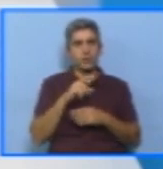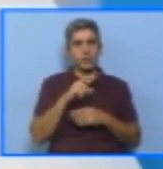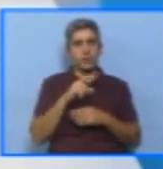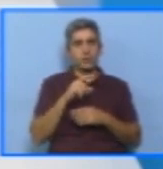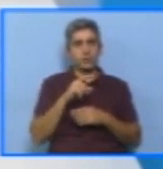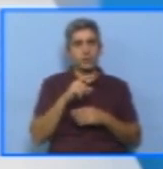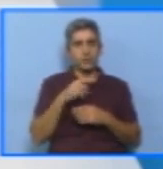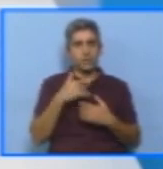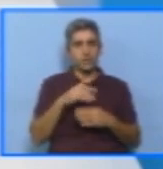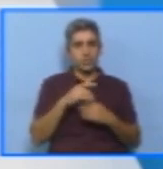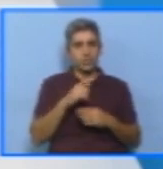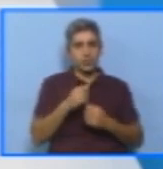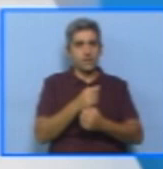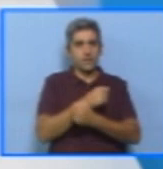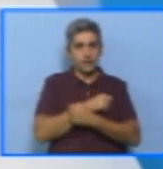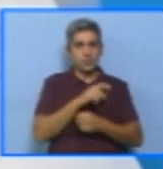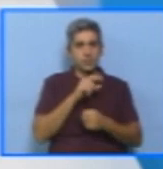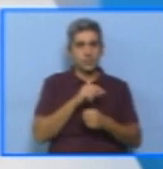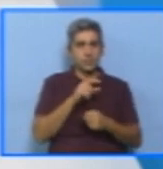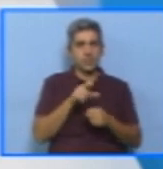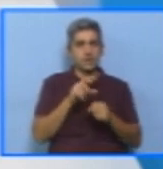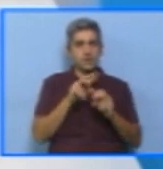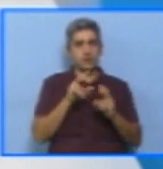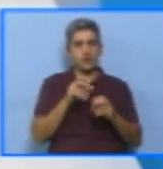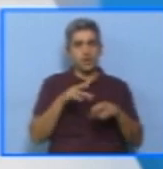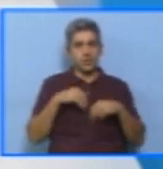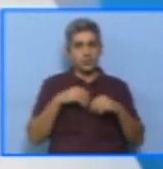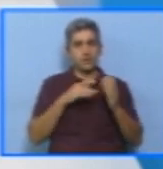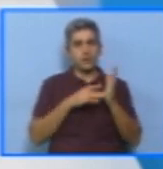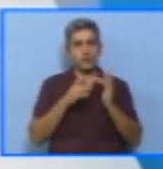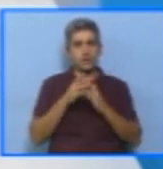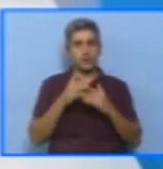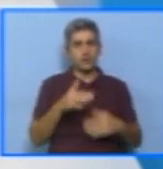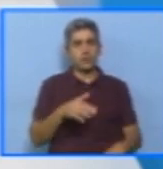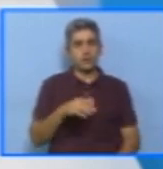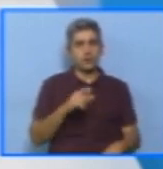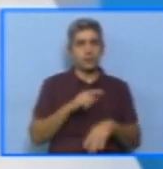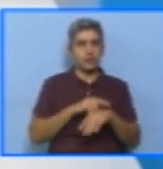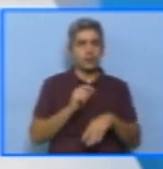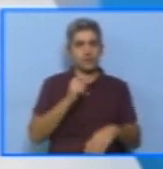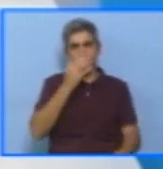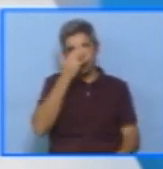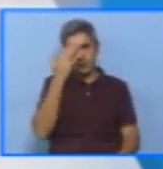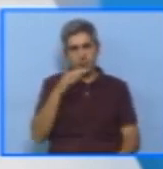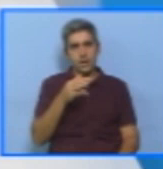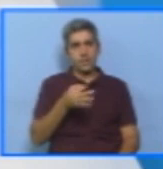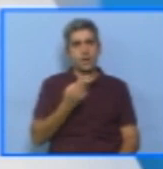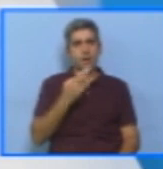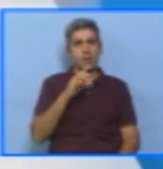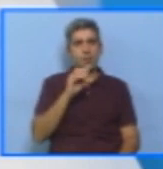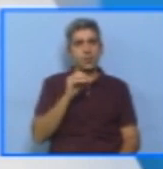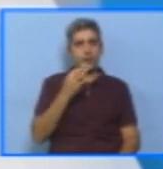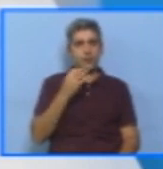da radicalidade com que ele abraça também esta sua adesão a Cristo, não é? Num momento difícil. Paulo foi um grande